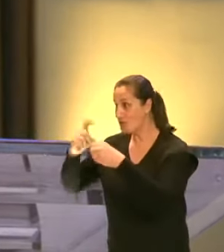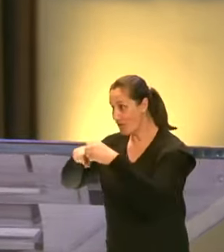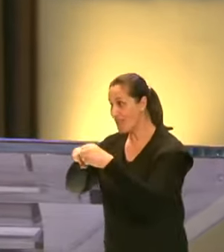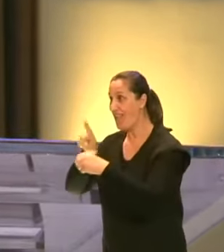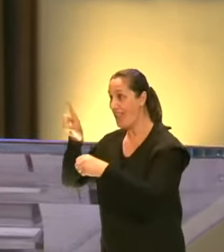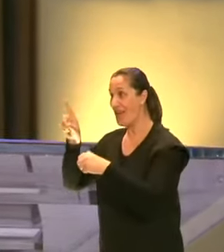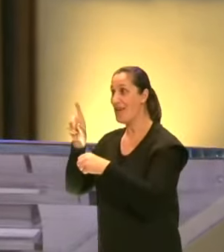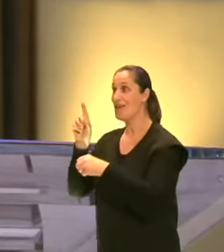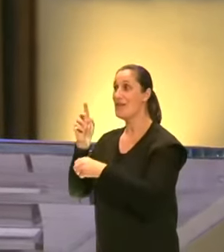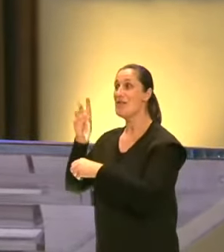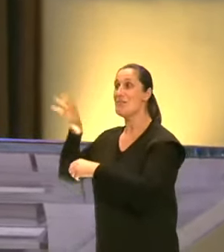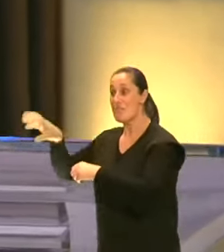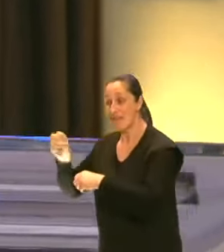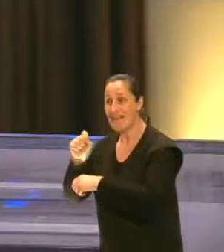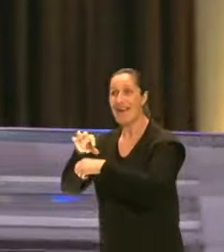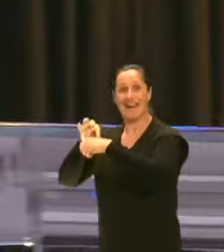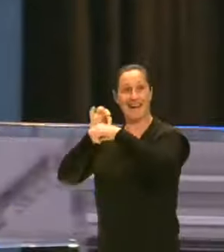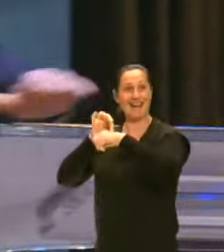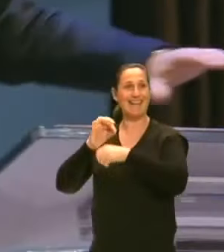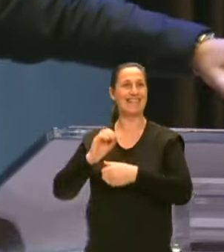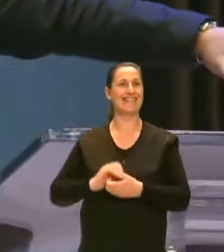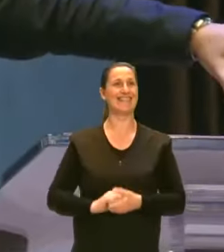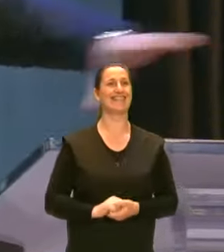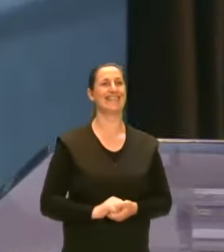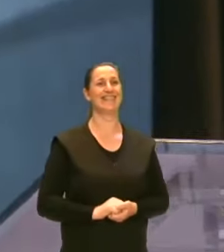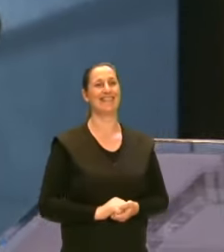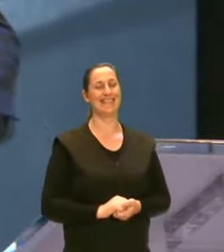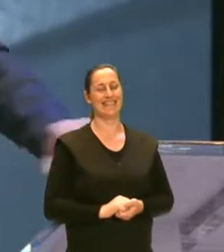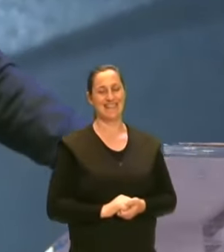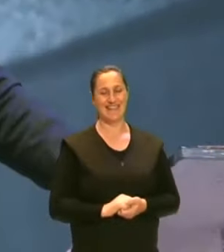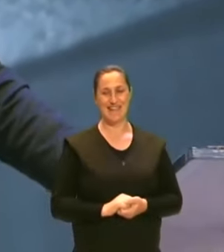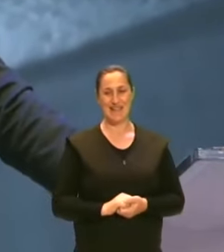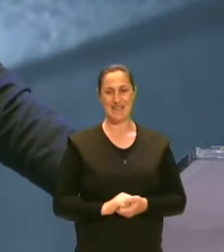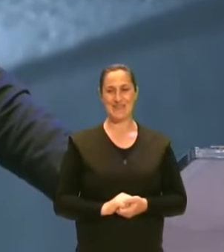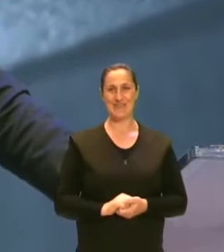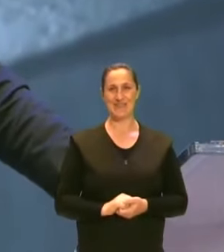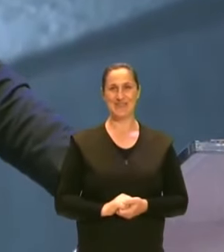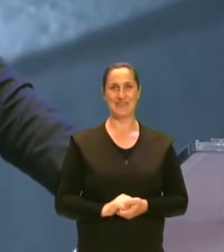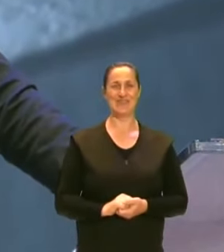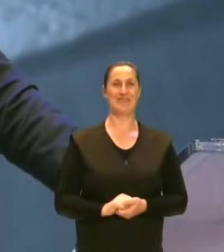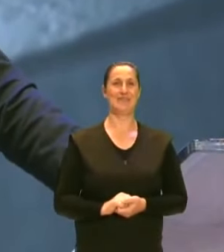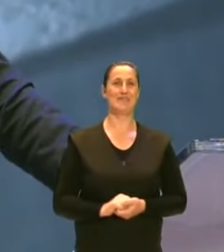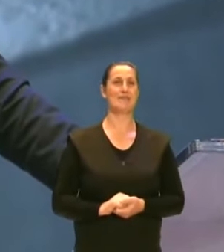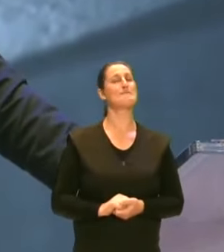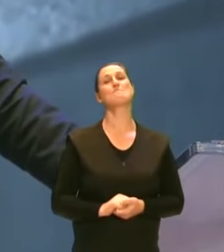Tô brincando. Falei, se eu soubesse, tinha pegado uns 3, 4 carrinhos.